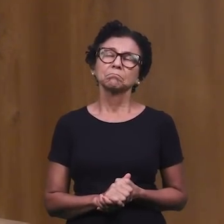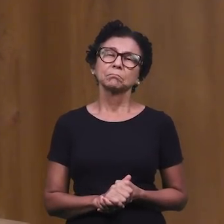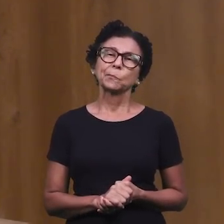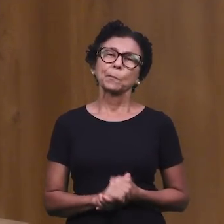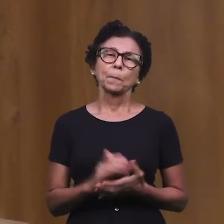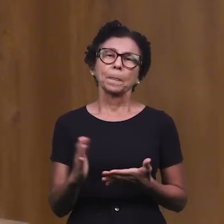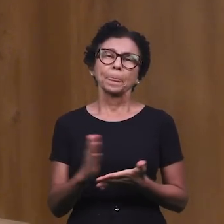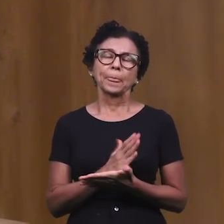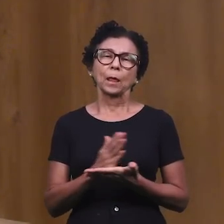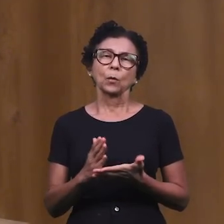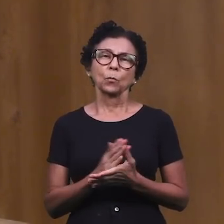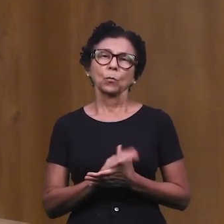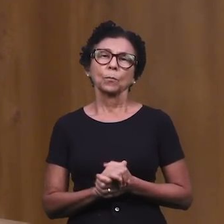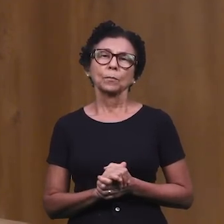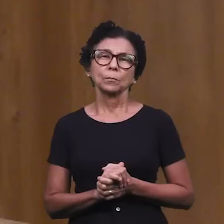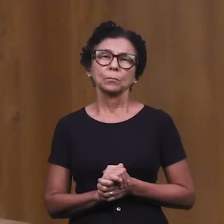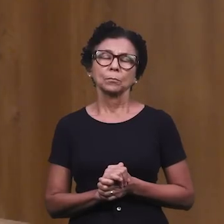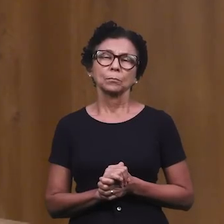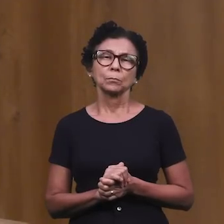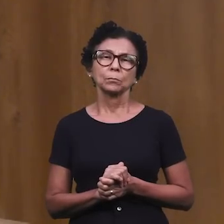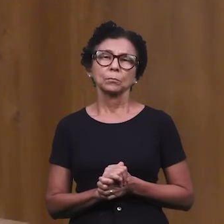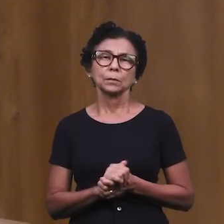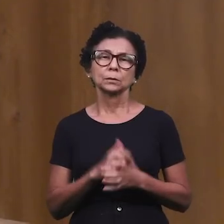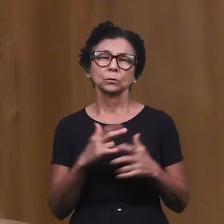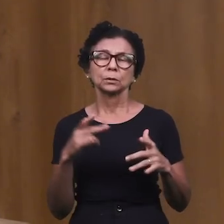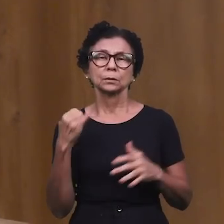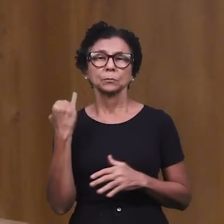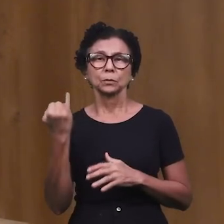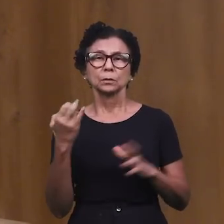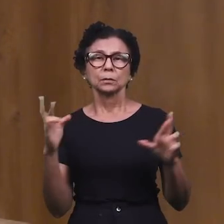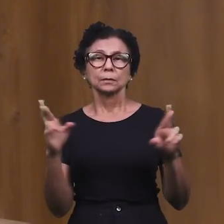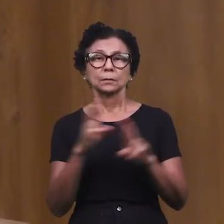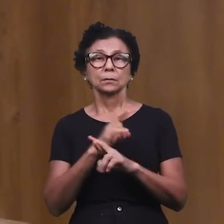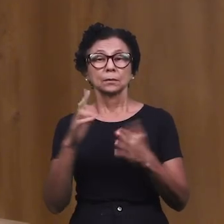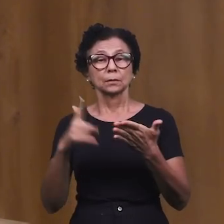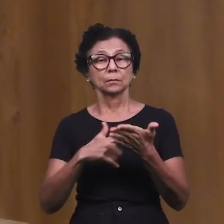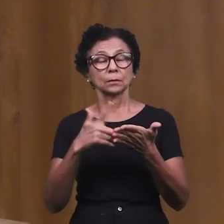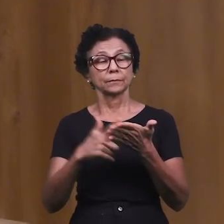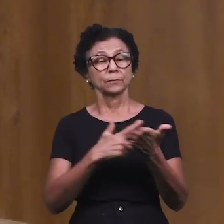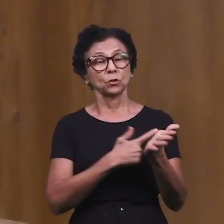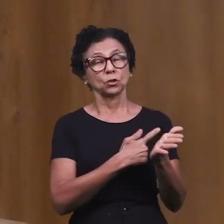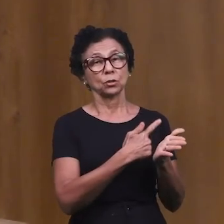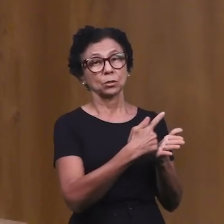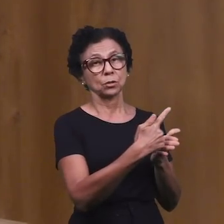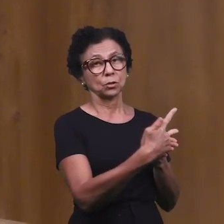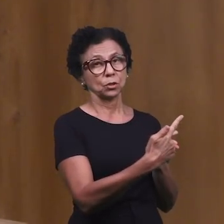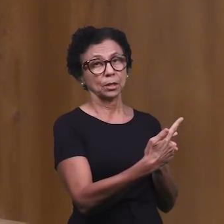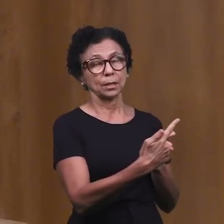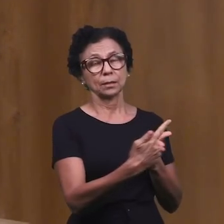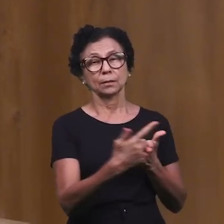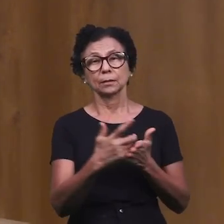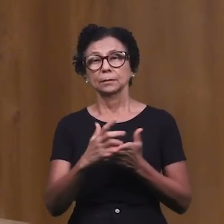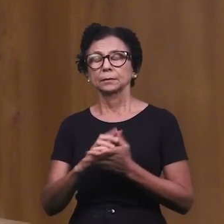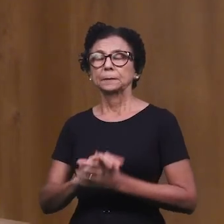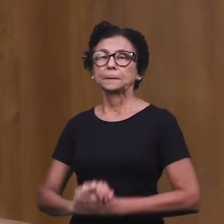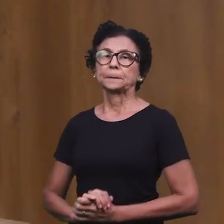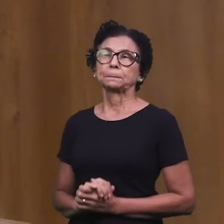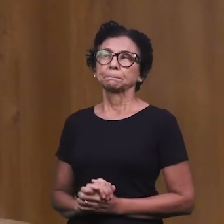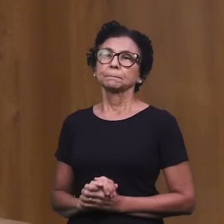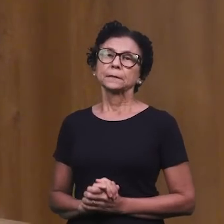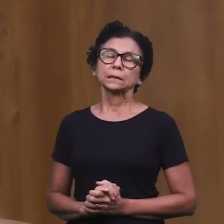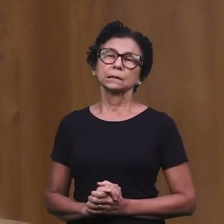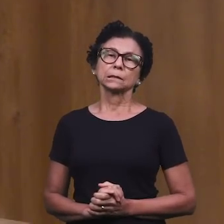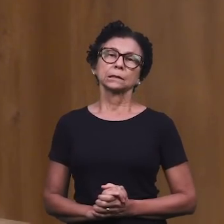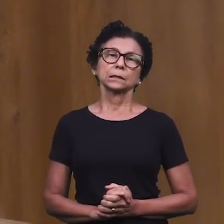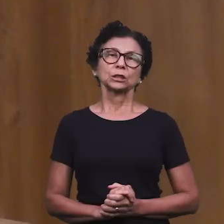importantes, principalmente relacionados ao livro de Gênesis. E aqui hoje nós vamos estudar, então, dentro dessa perspectiva da